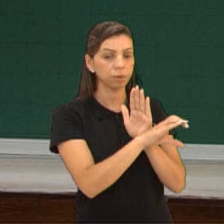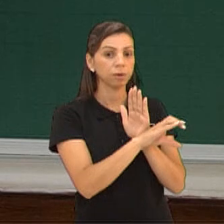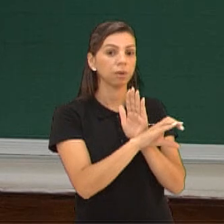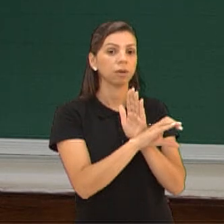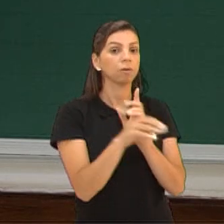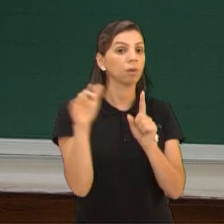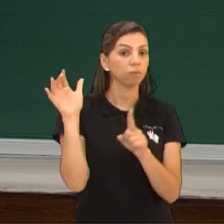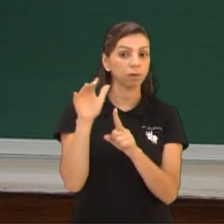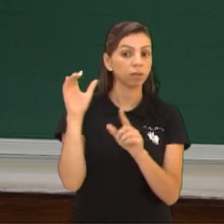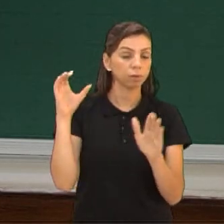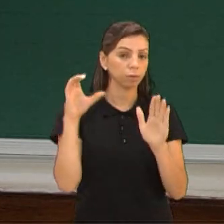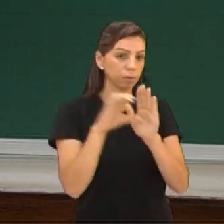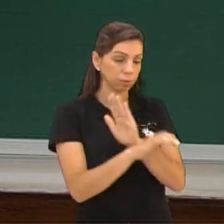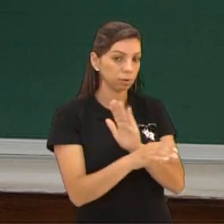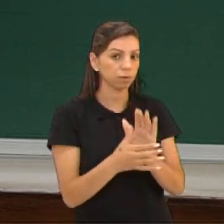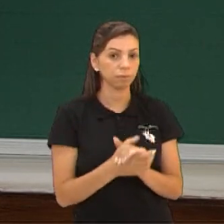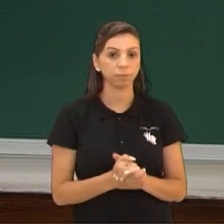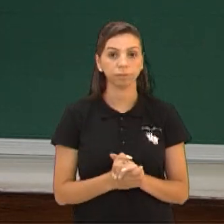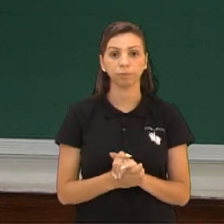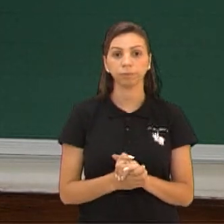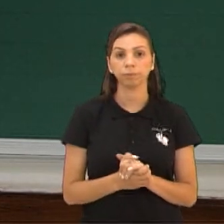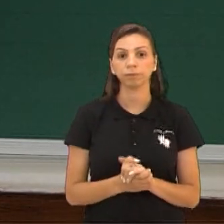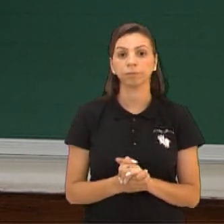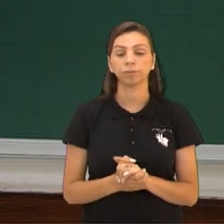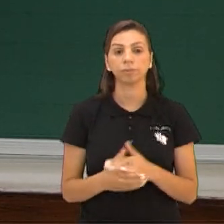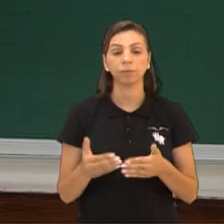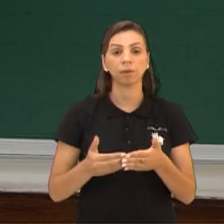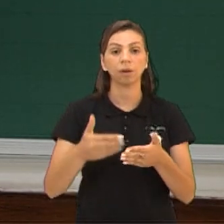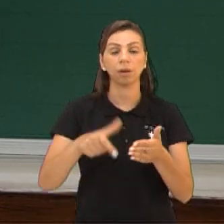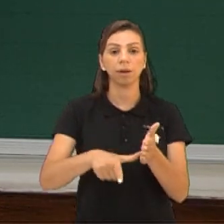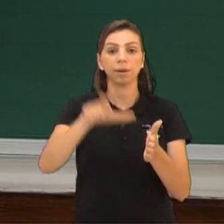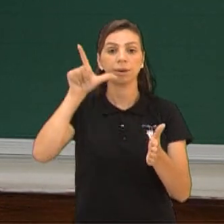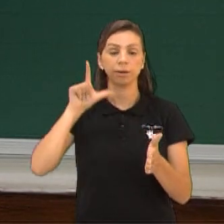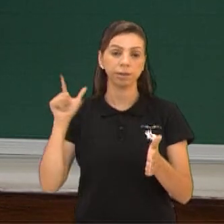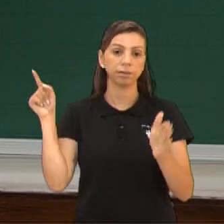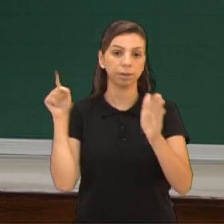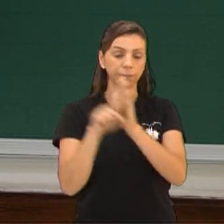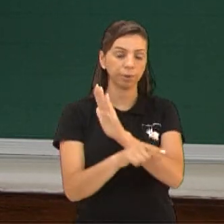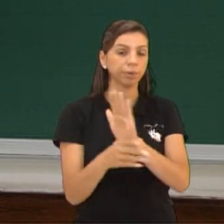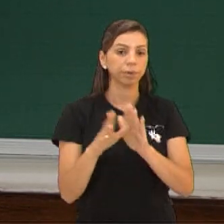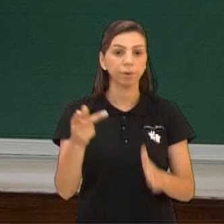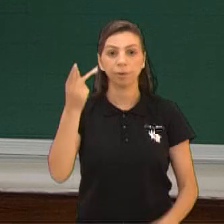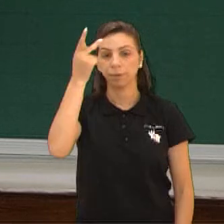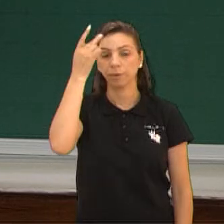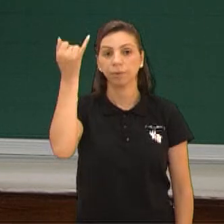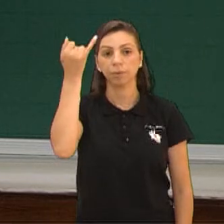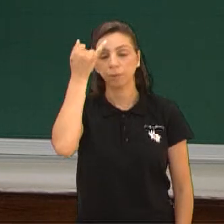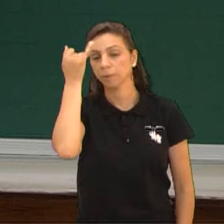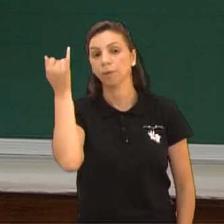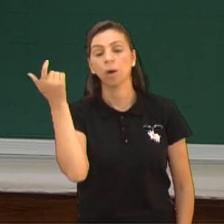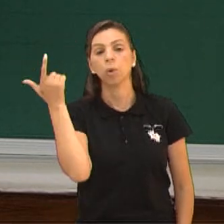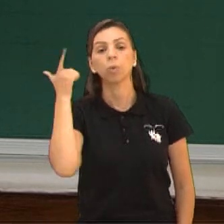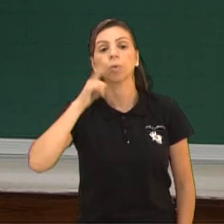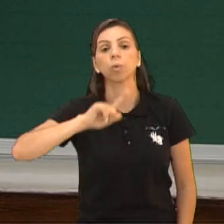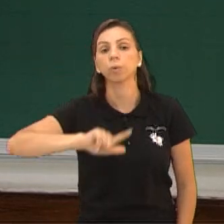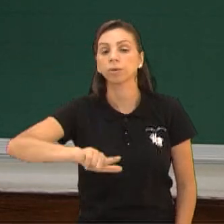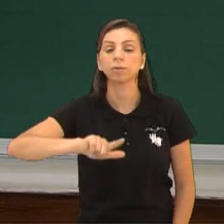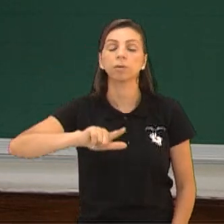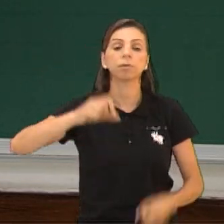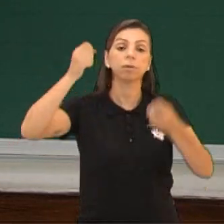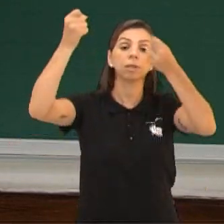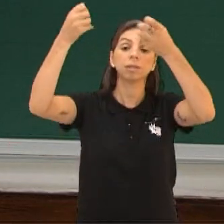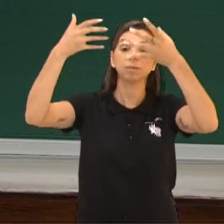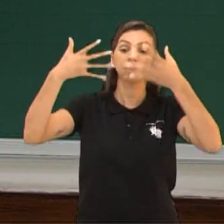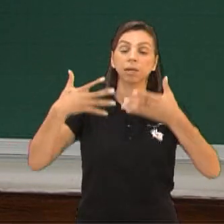abordamos ali antes da questão. Lembrem-se que, ao ver do Kant, nós não conseguimos dizer o nômeno, né,